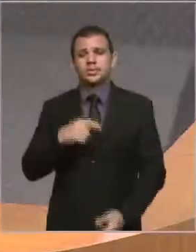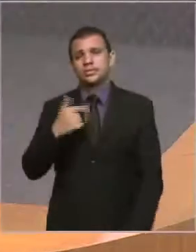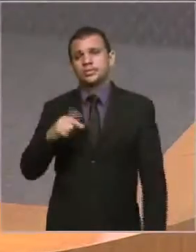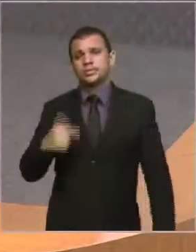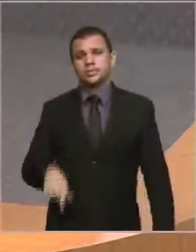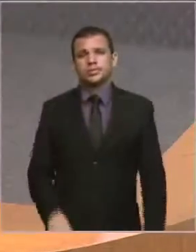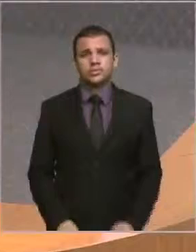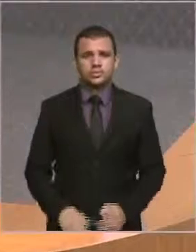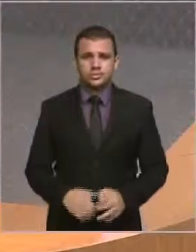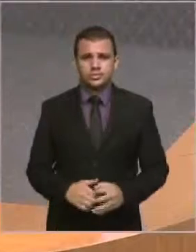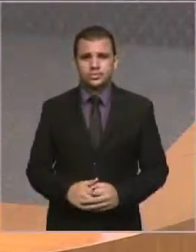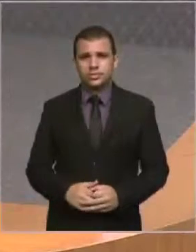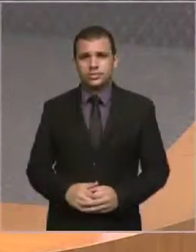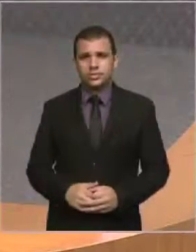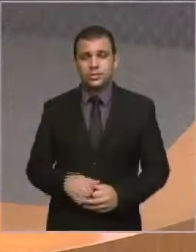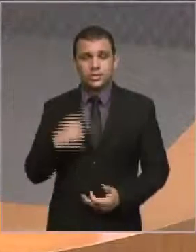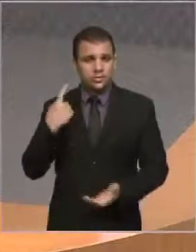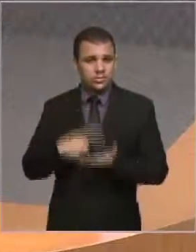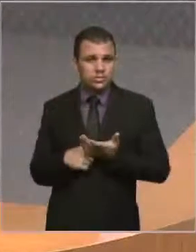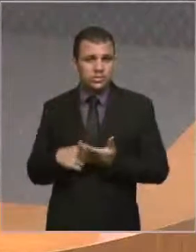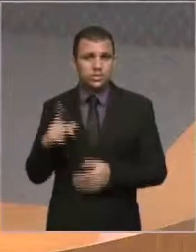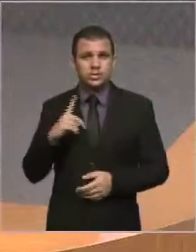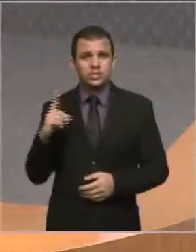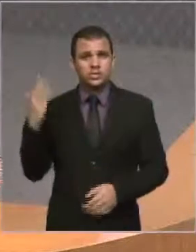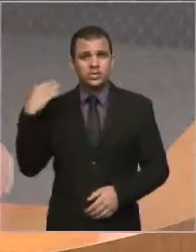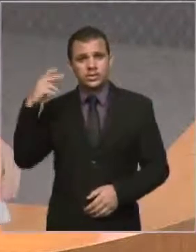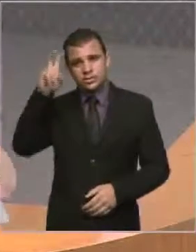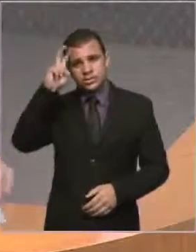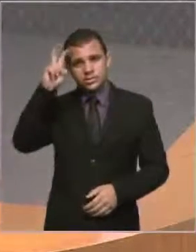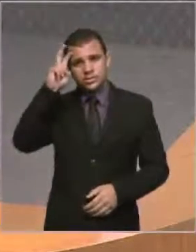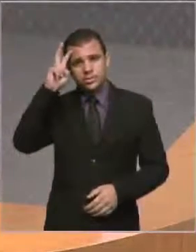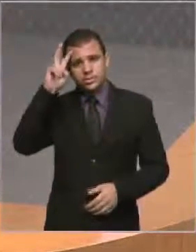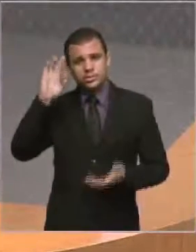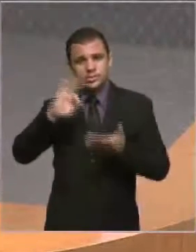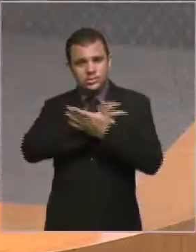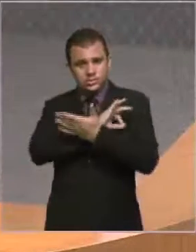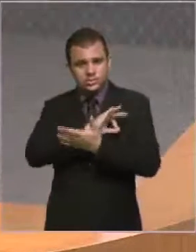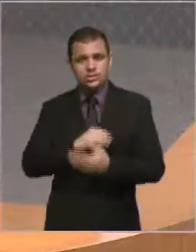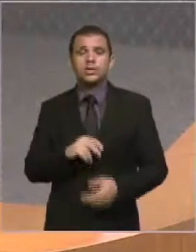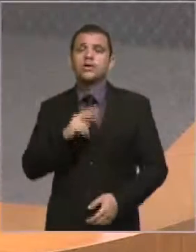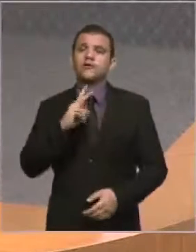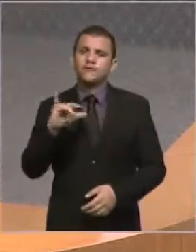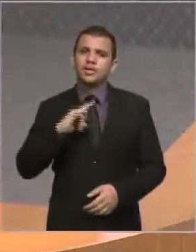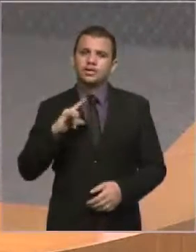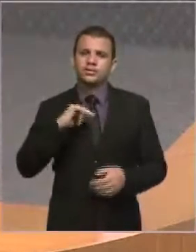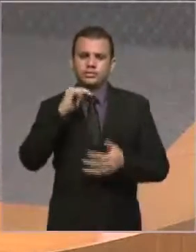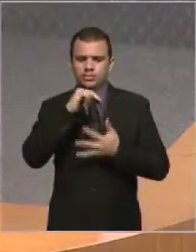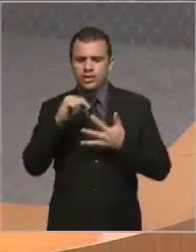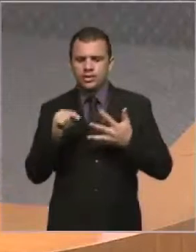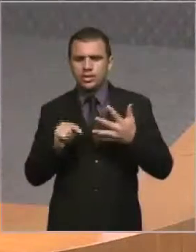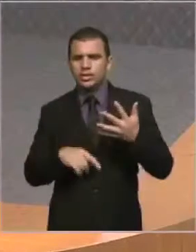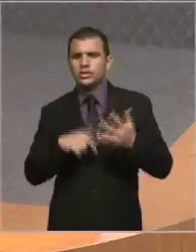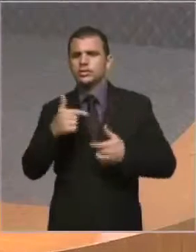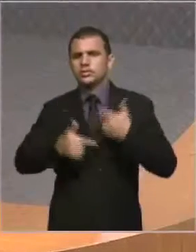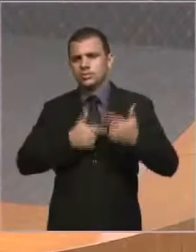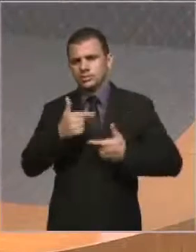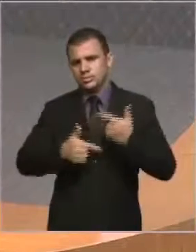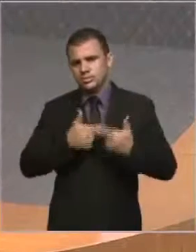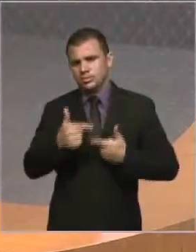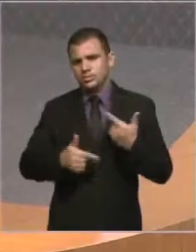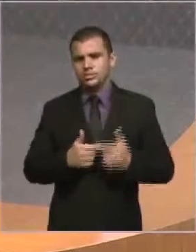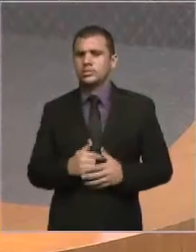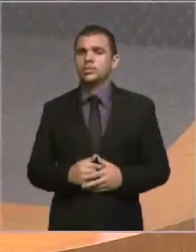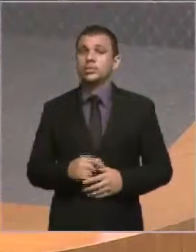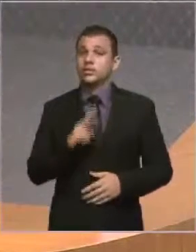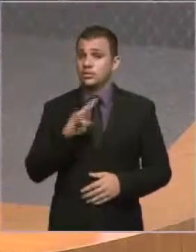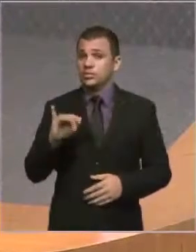que foi assinado na última quinta-feira, ela terá uma série de atividades. Vai